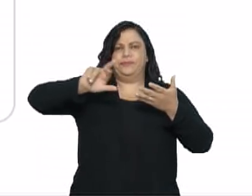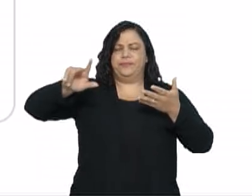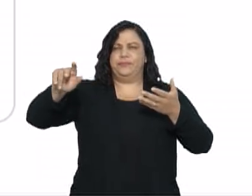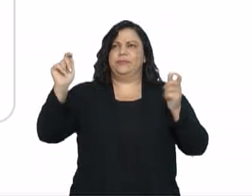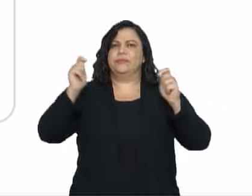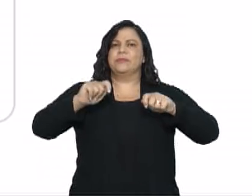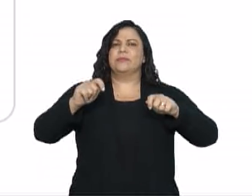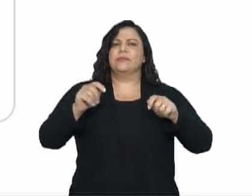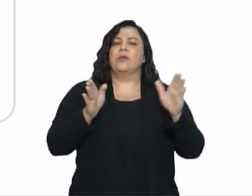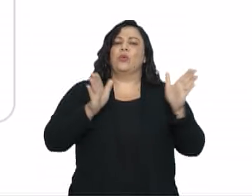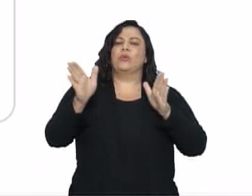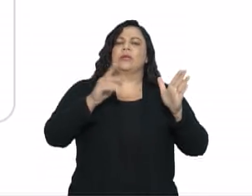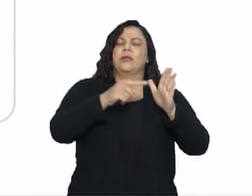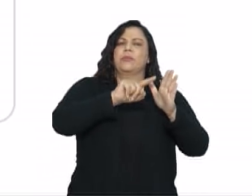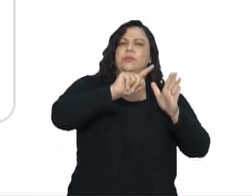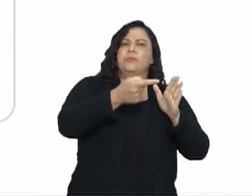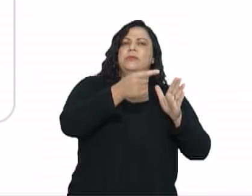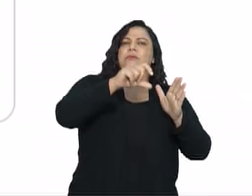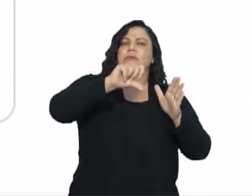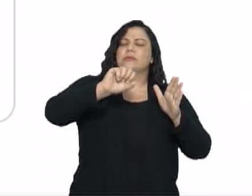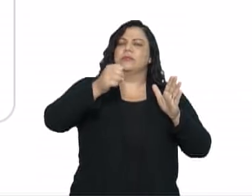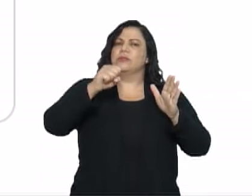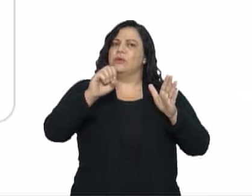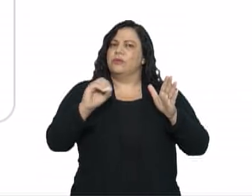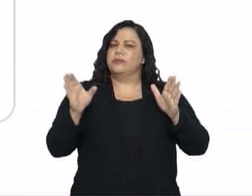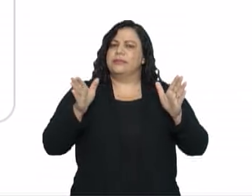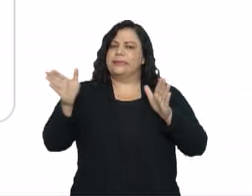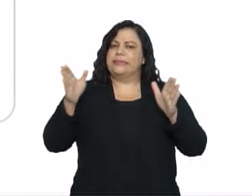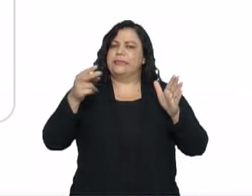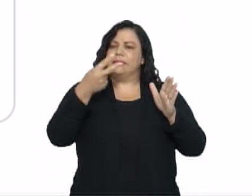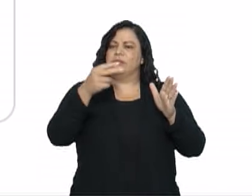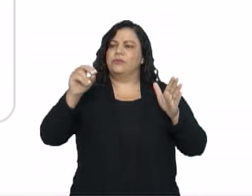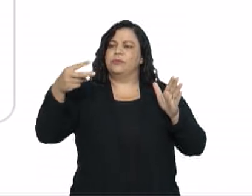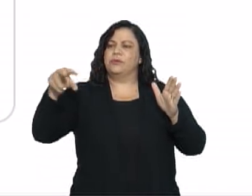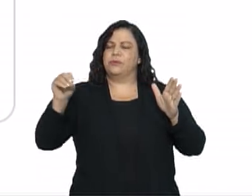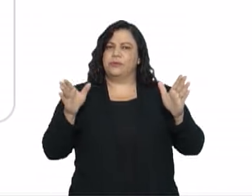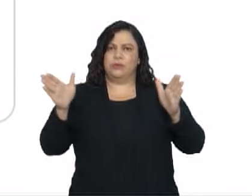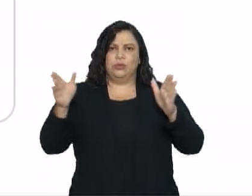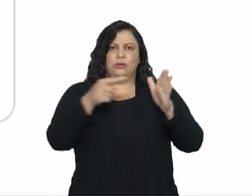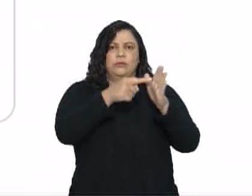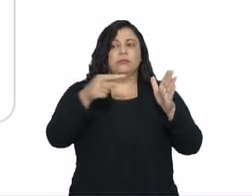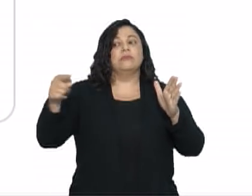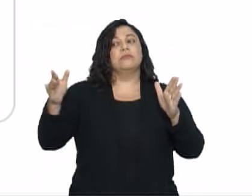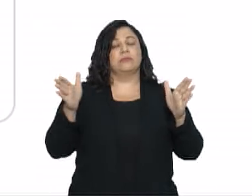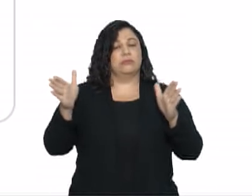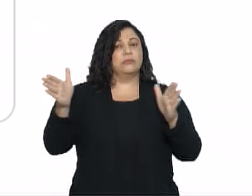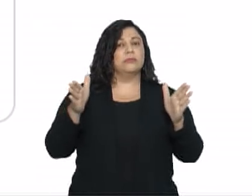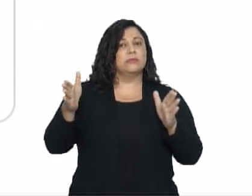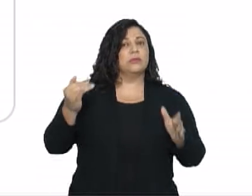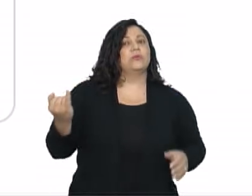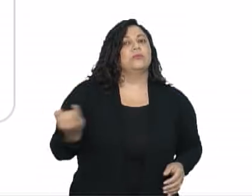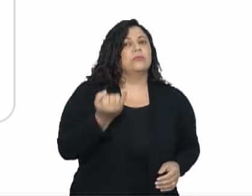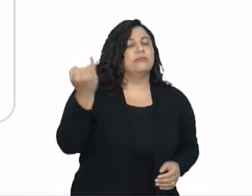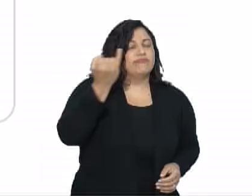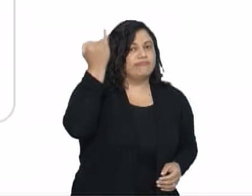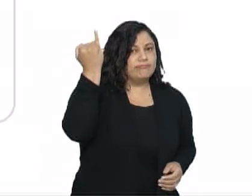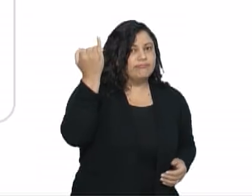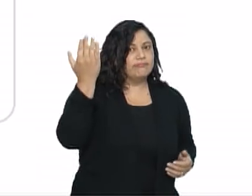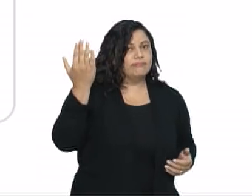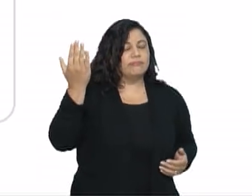Entre 1980 e 2020. Esse período é importante também. Então é um gráfico